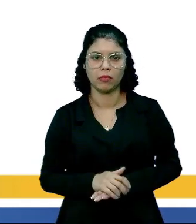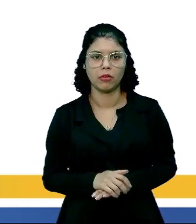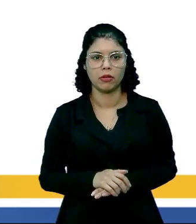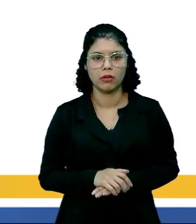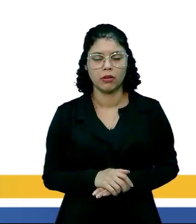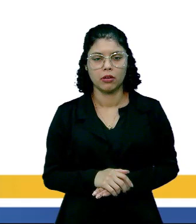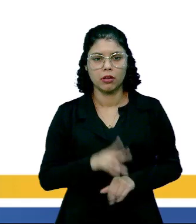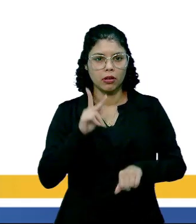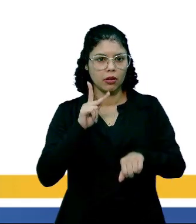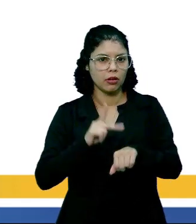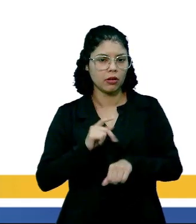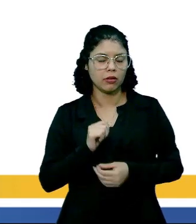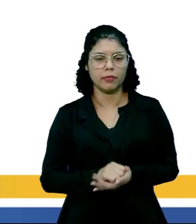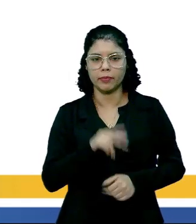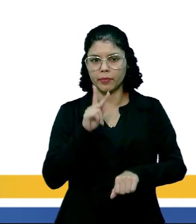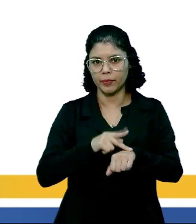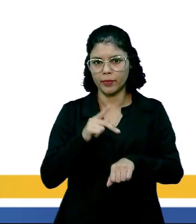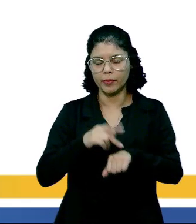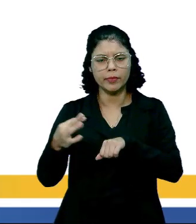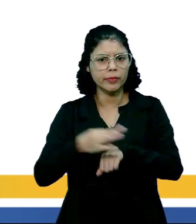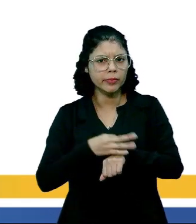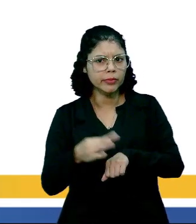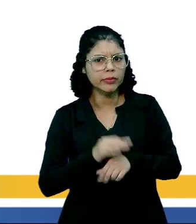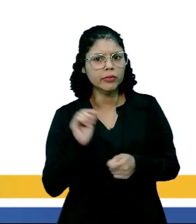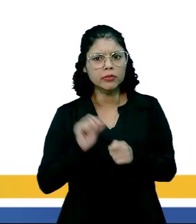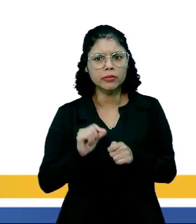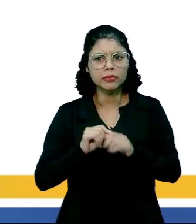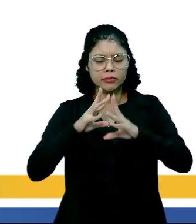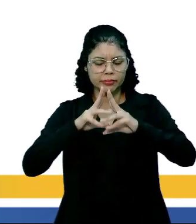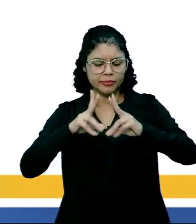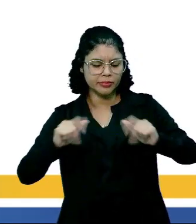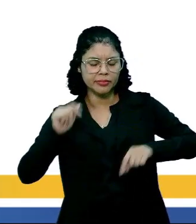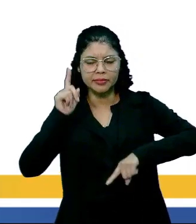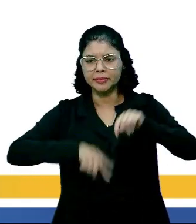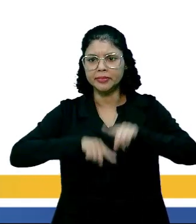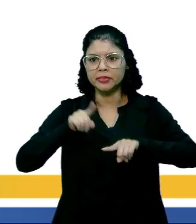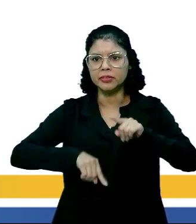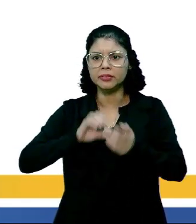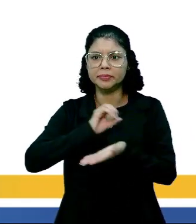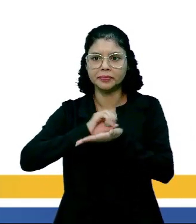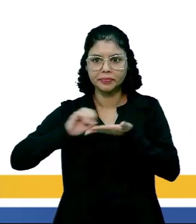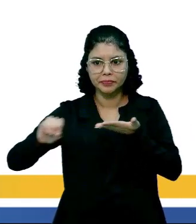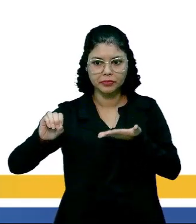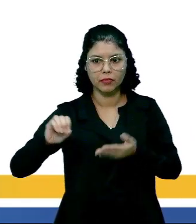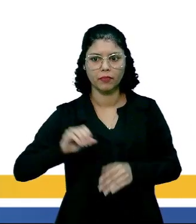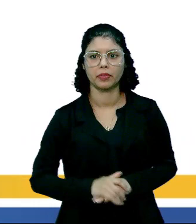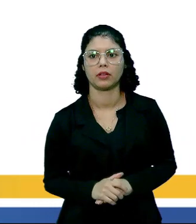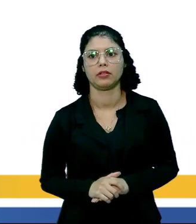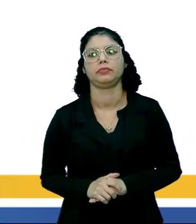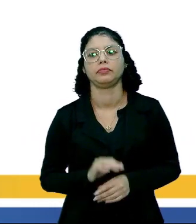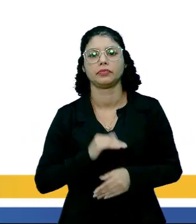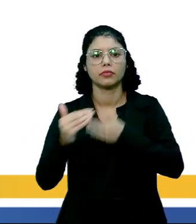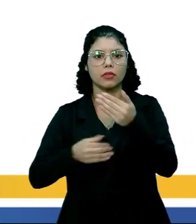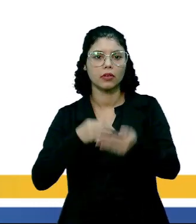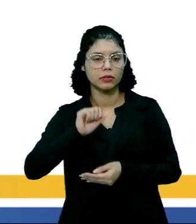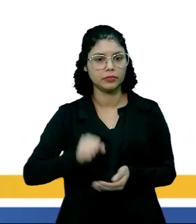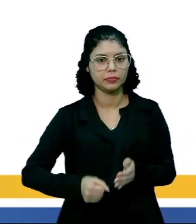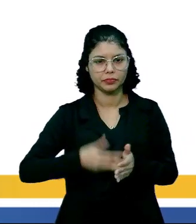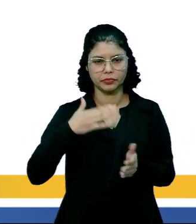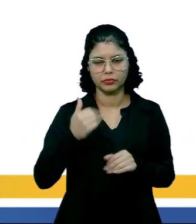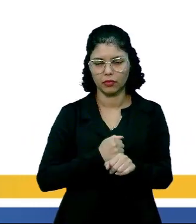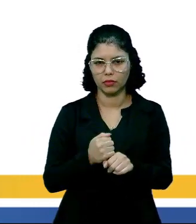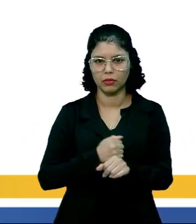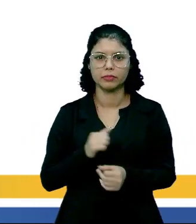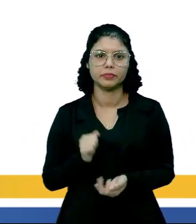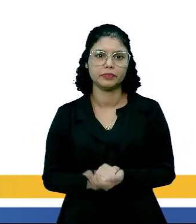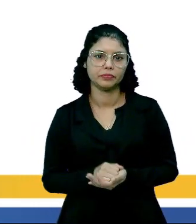170 a questão diz o seguinte o carvão mineral é formado pela decomposição da matéria orgânica durante milhões de